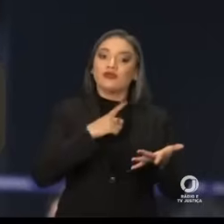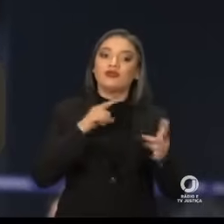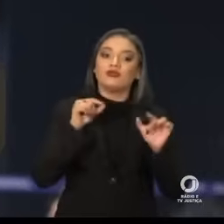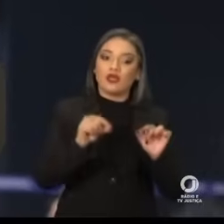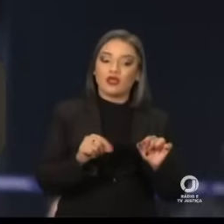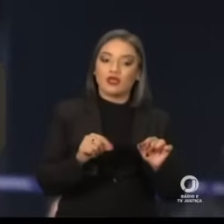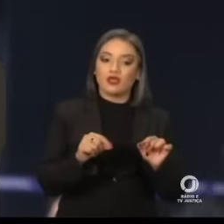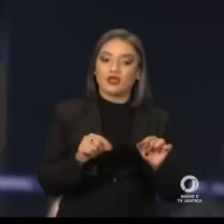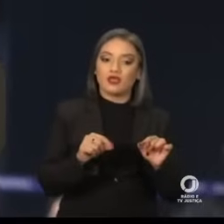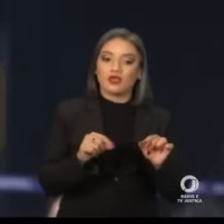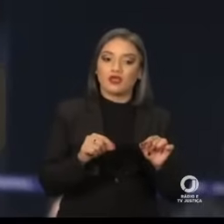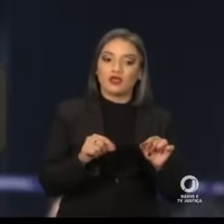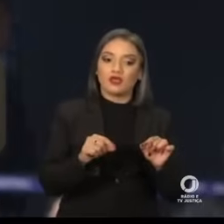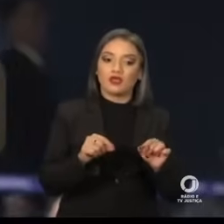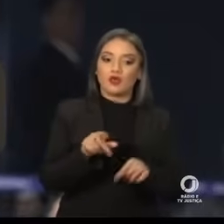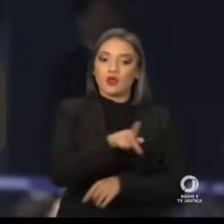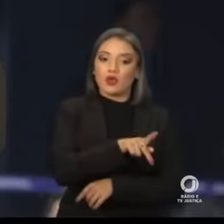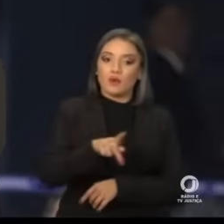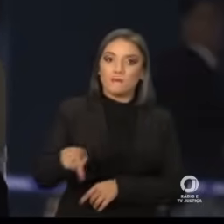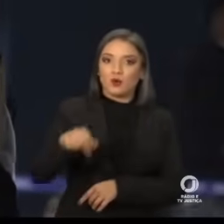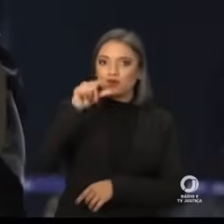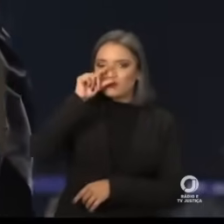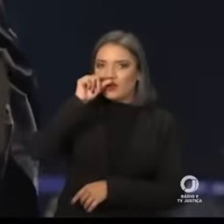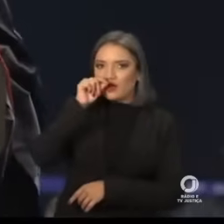pelo eminente professor Paulo Gonet.